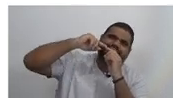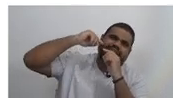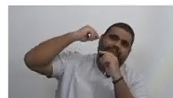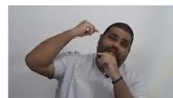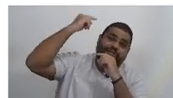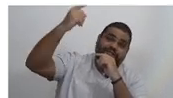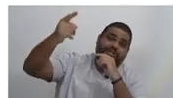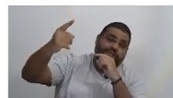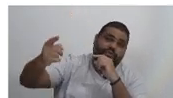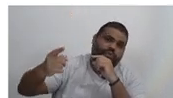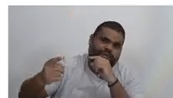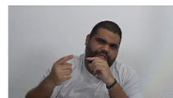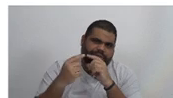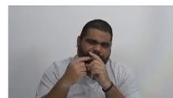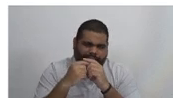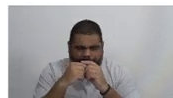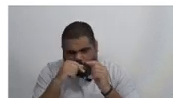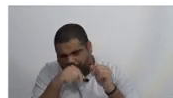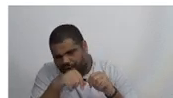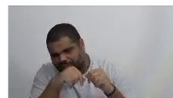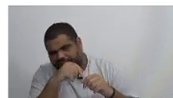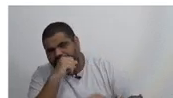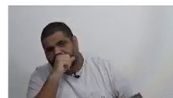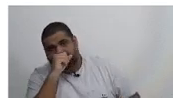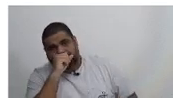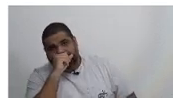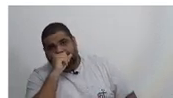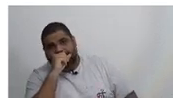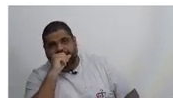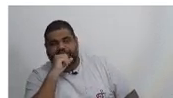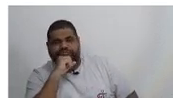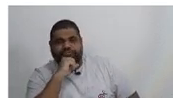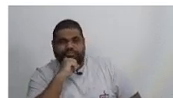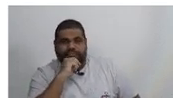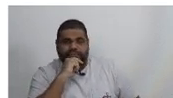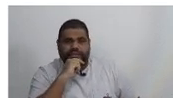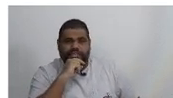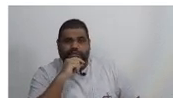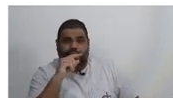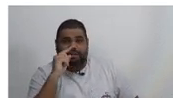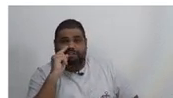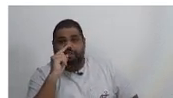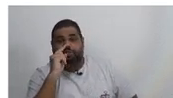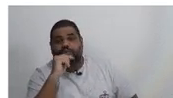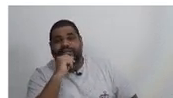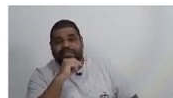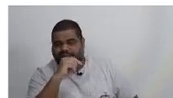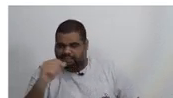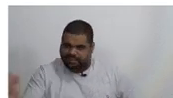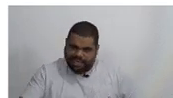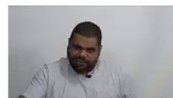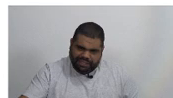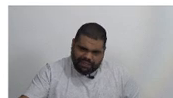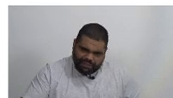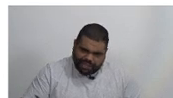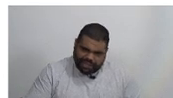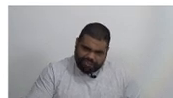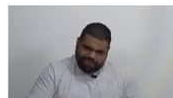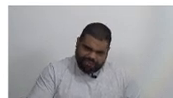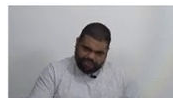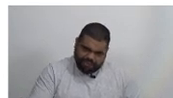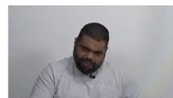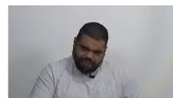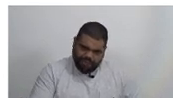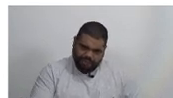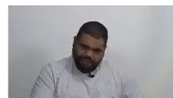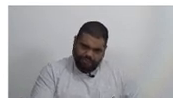eu passei para as 22h, né, por causa da escola, 22h15, tá? Vou até anotar aqui